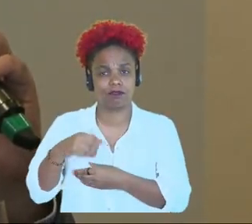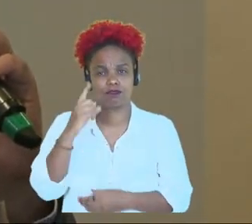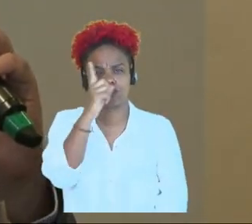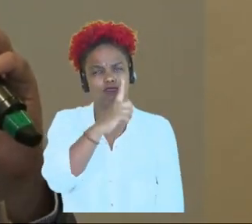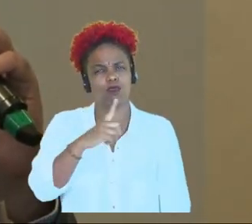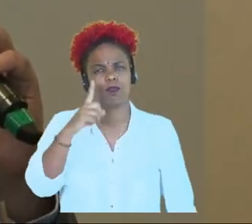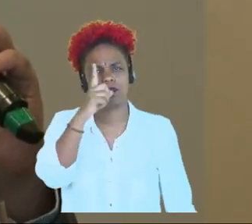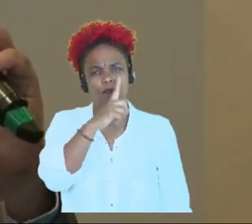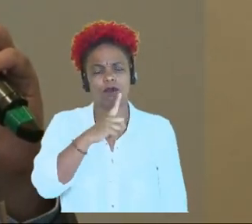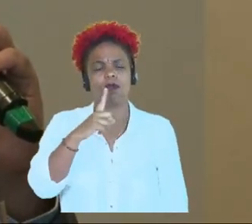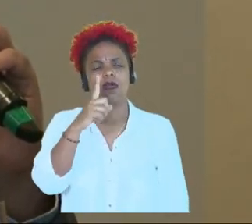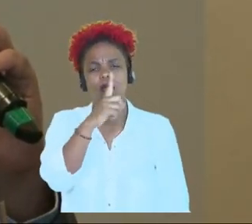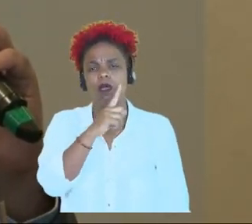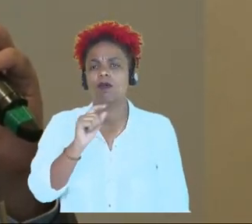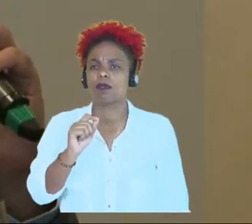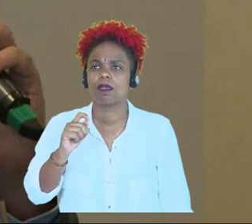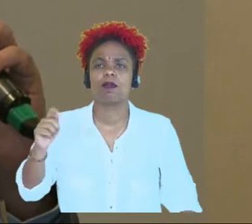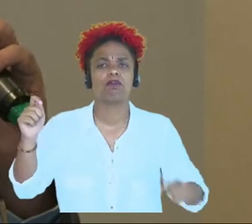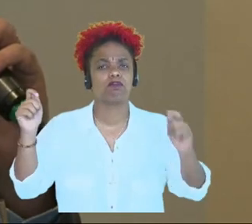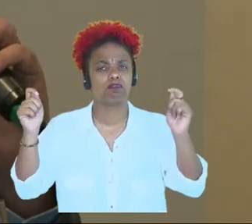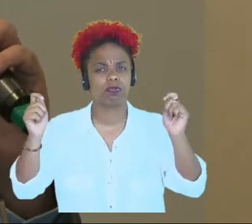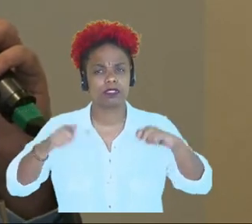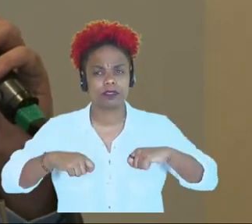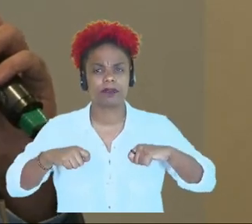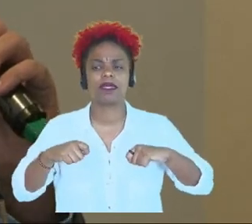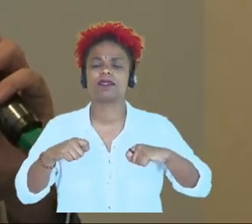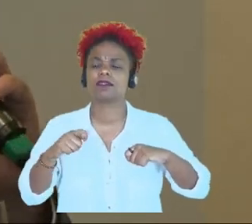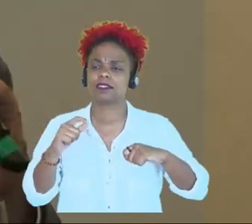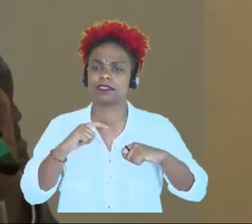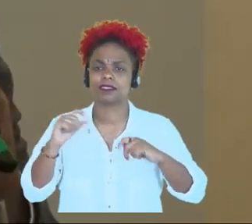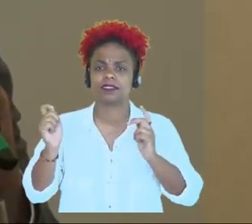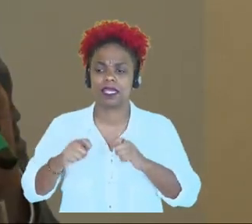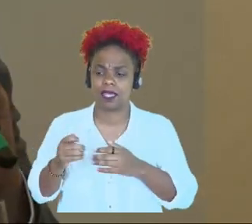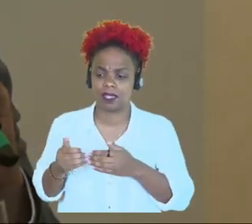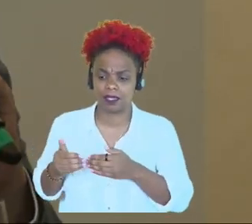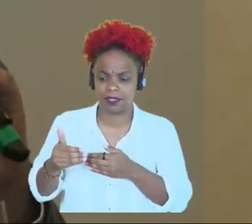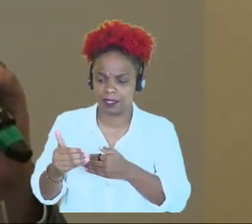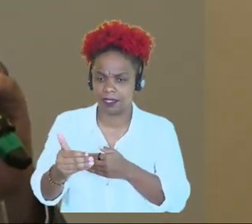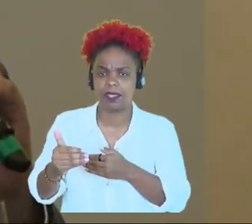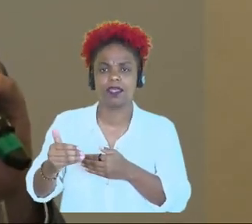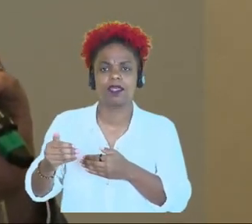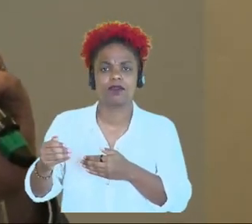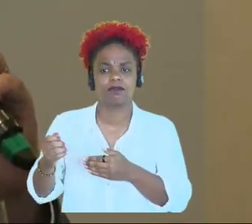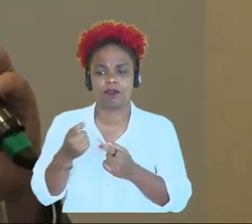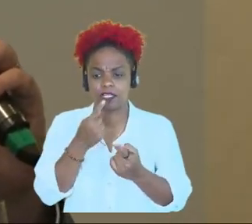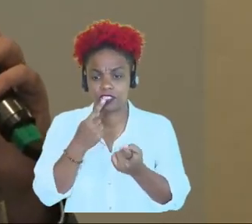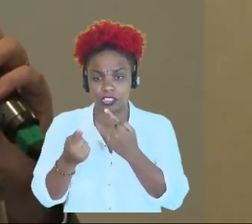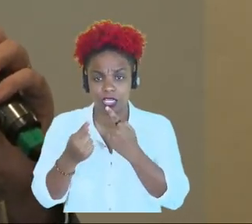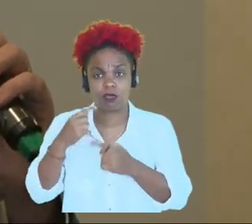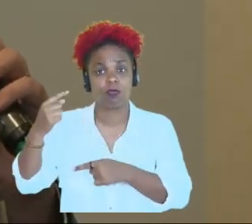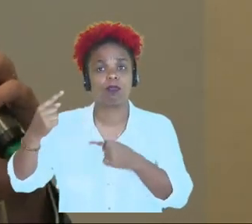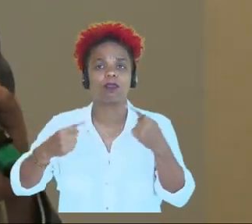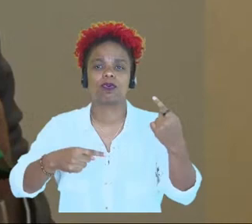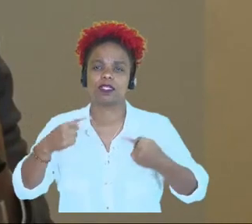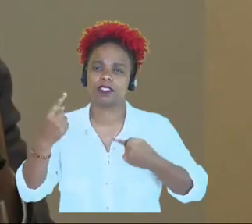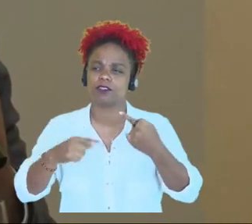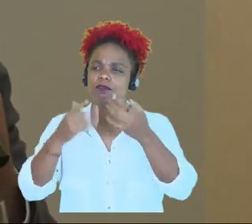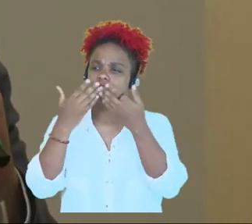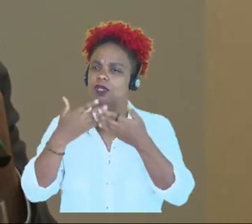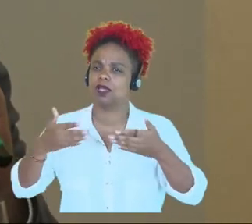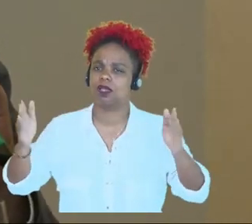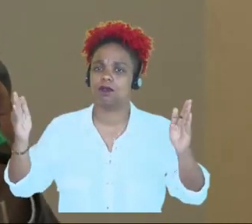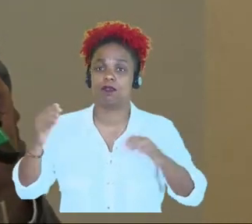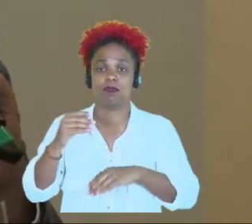diz respeito à possibilidade de um recomeço de um diálogo político amplo no